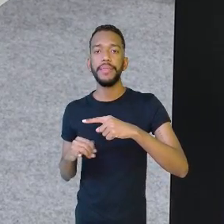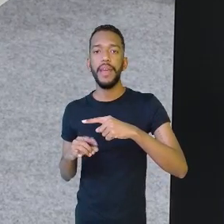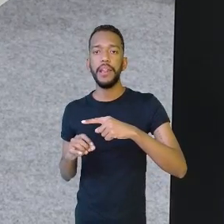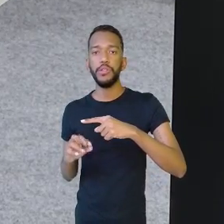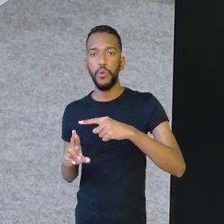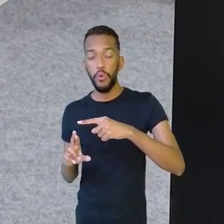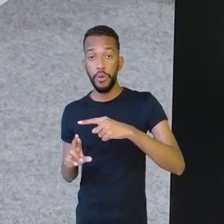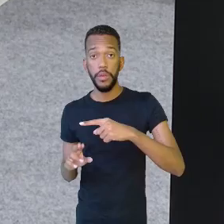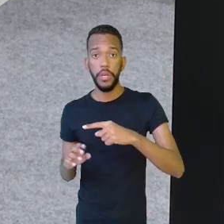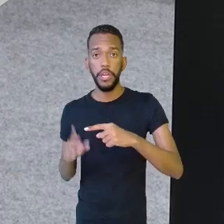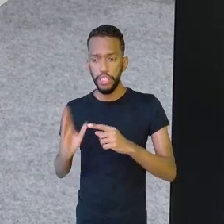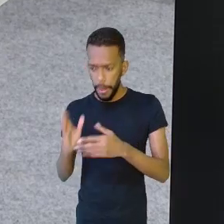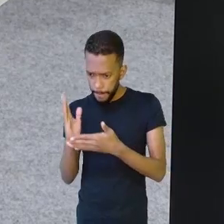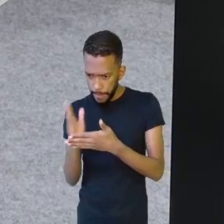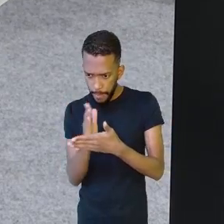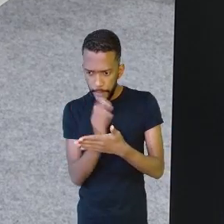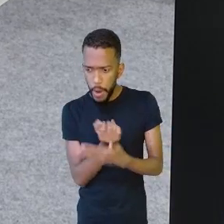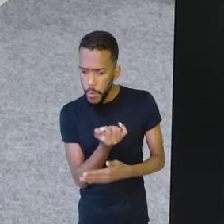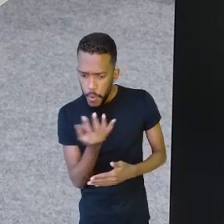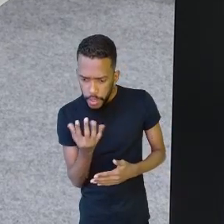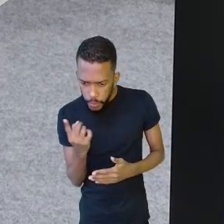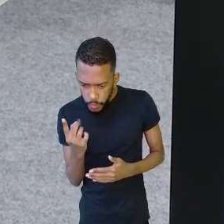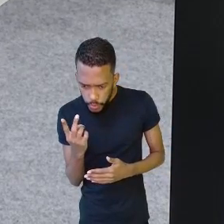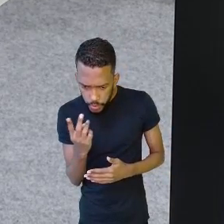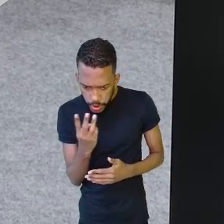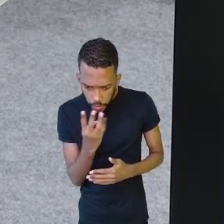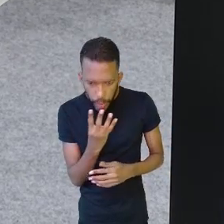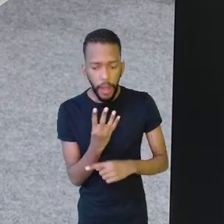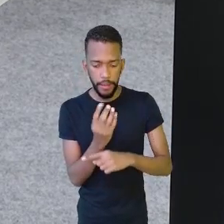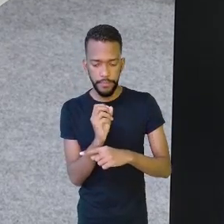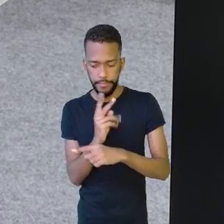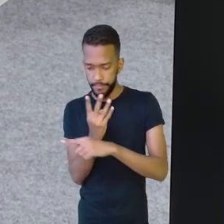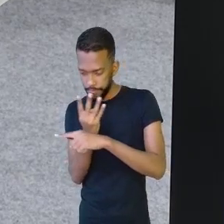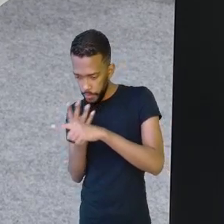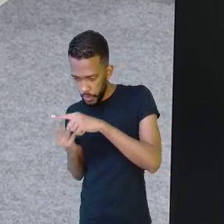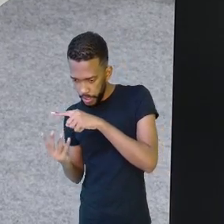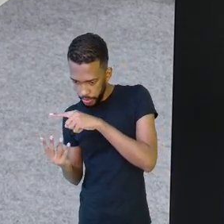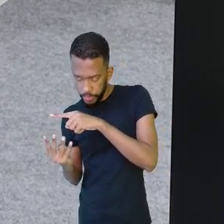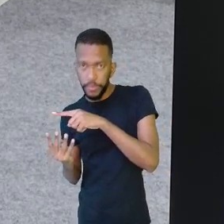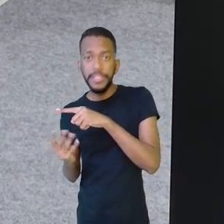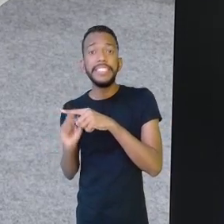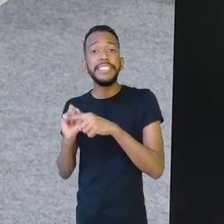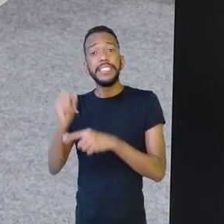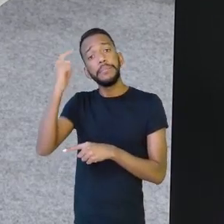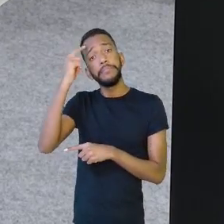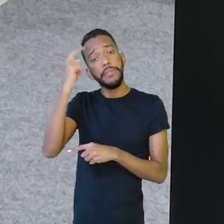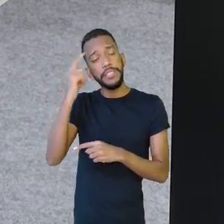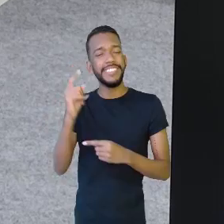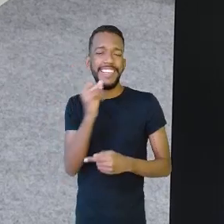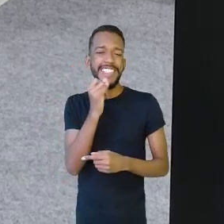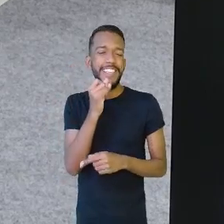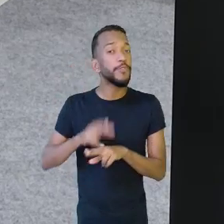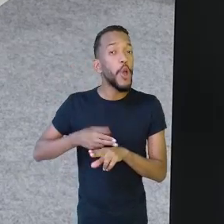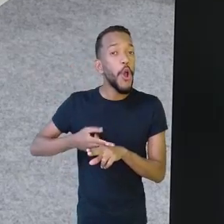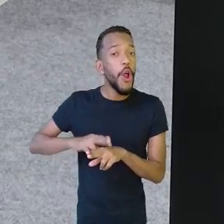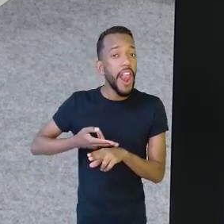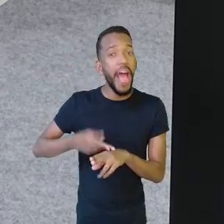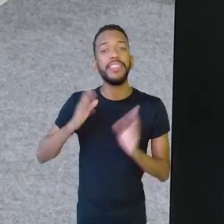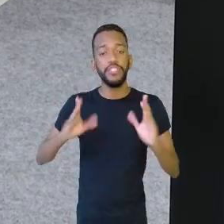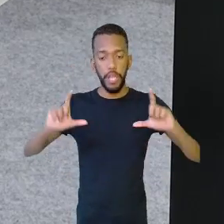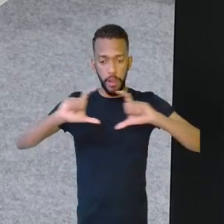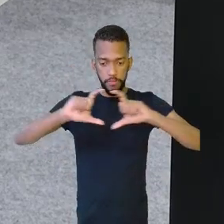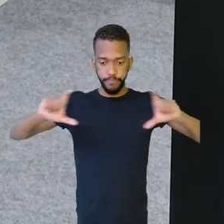eu dividi o meu inteiro. Pensando na barra de chocolate, é como se eu tivesse dividido a minha